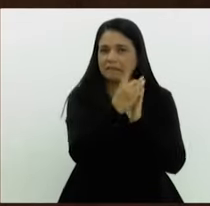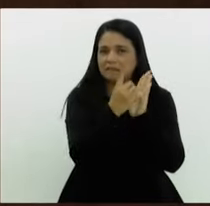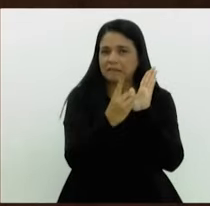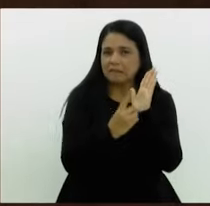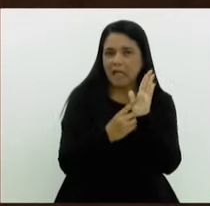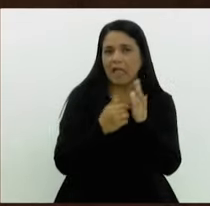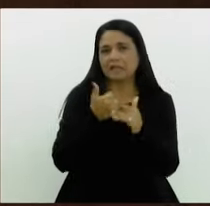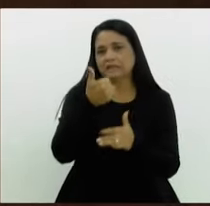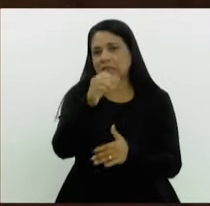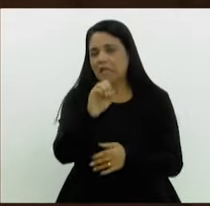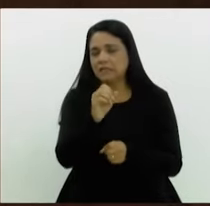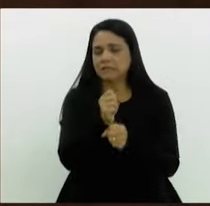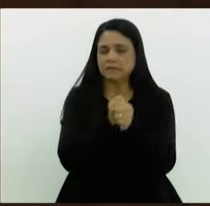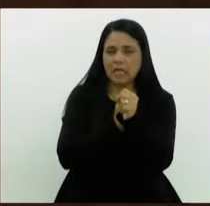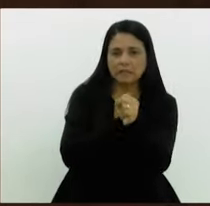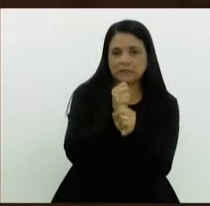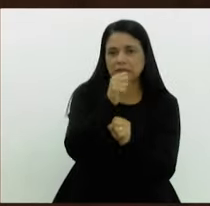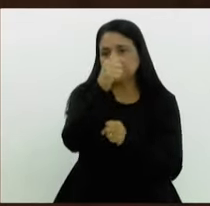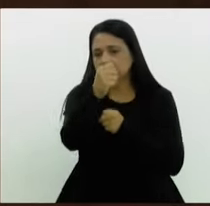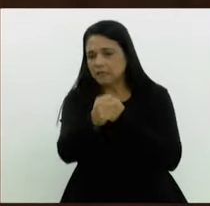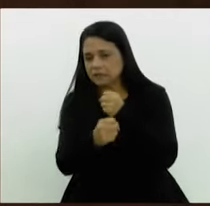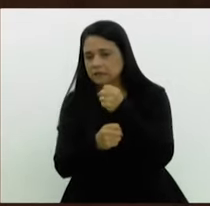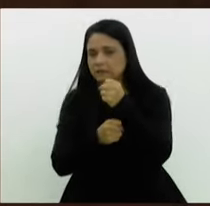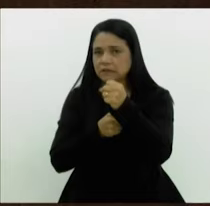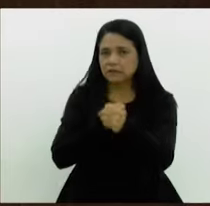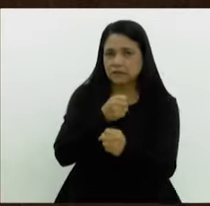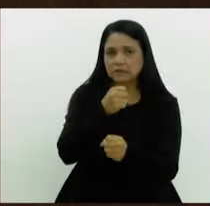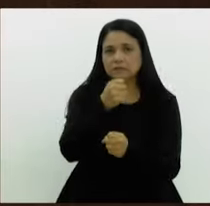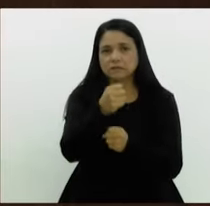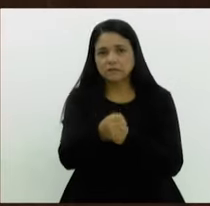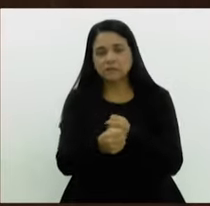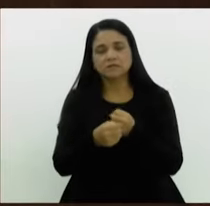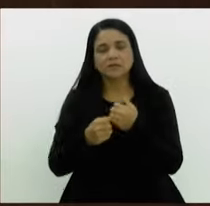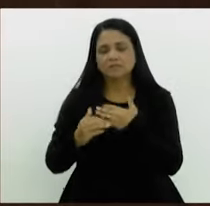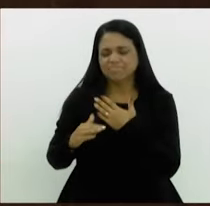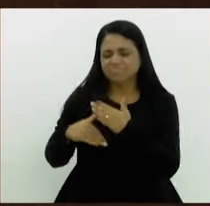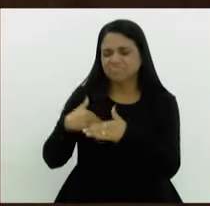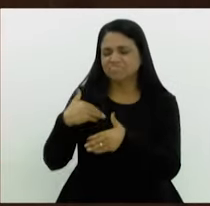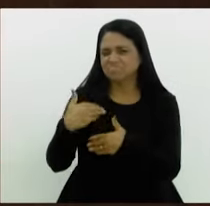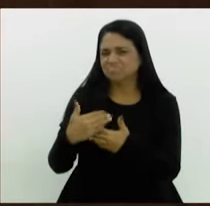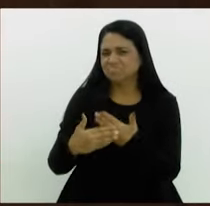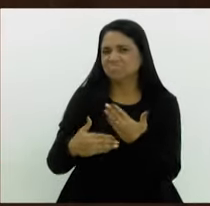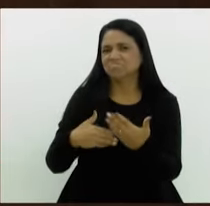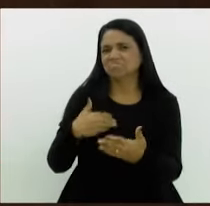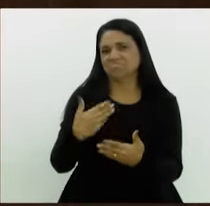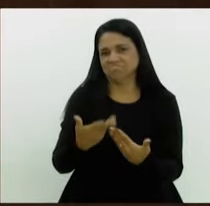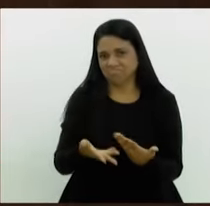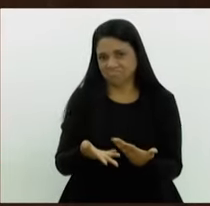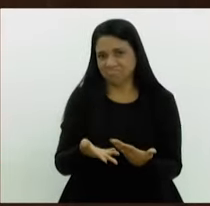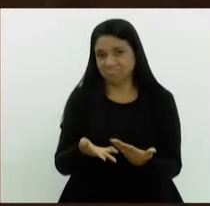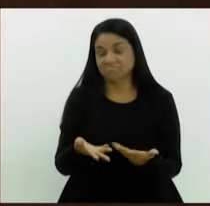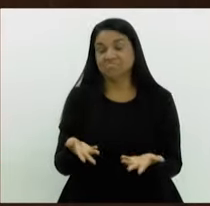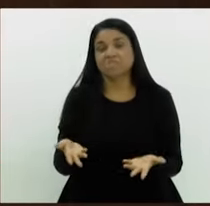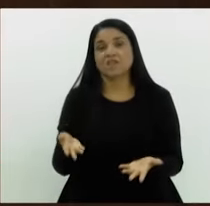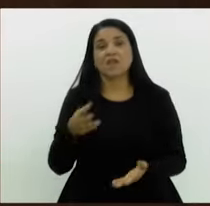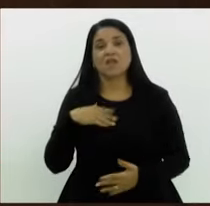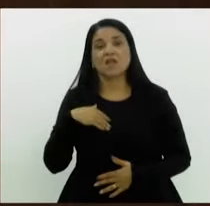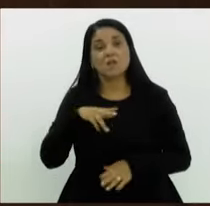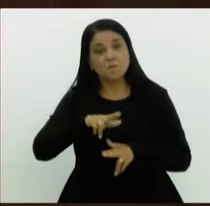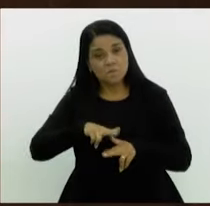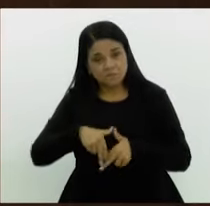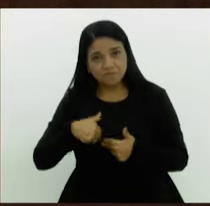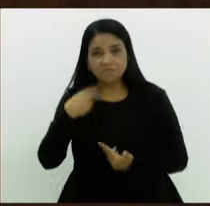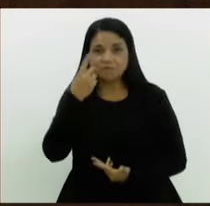décadas e décadas de governo, sempre postergada. Por isso, deputada Célia